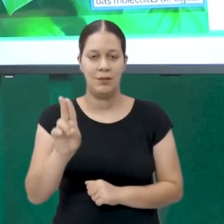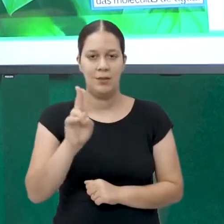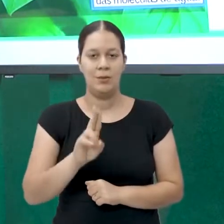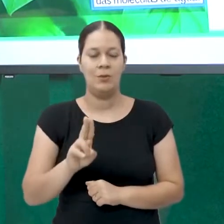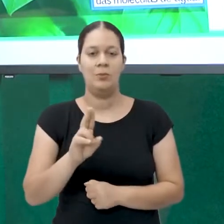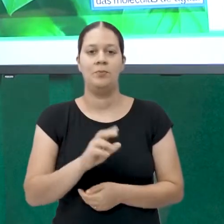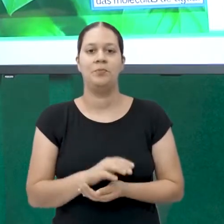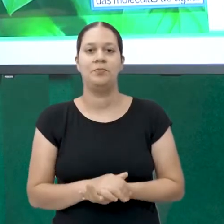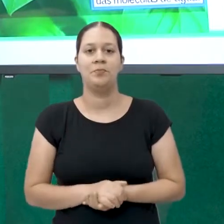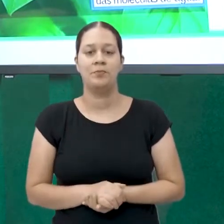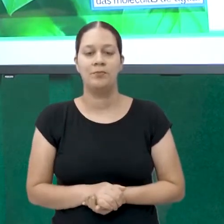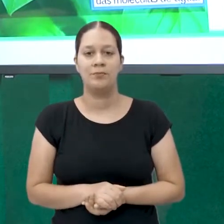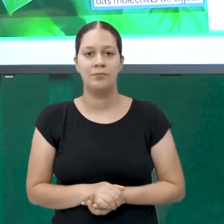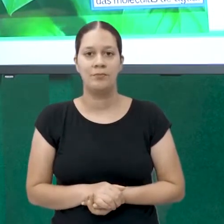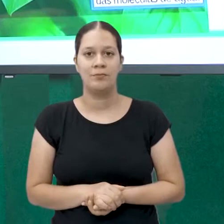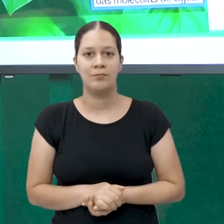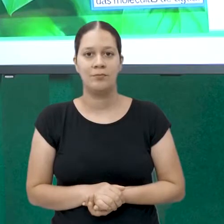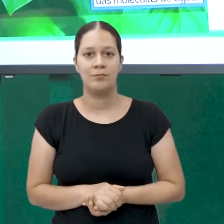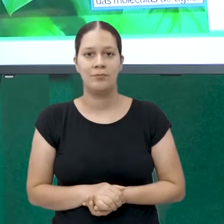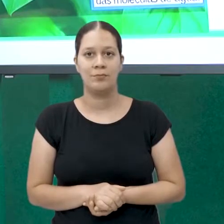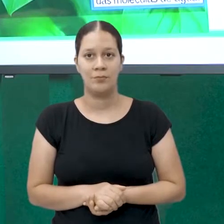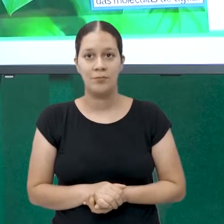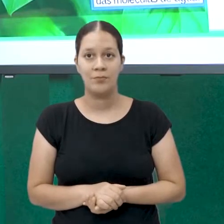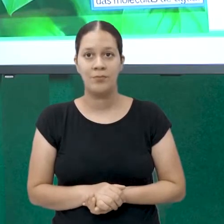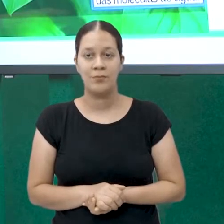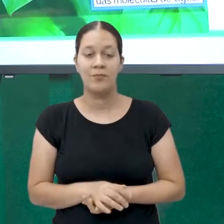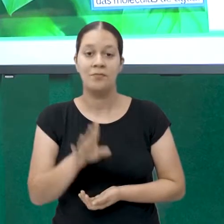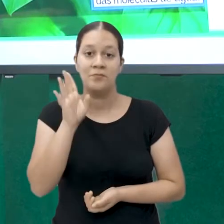ela utiliza.